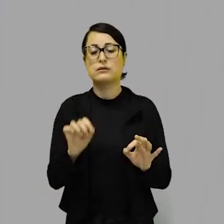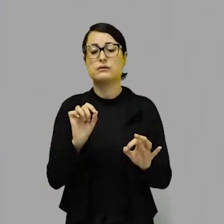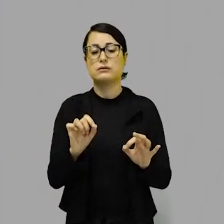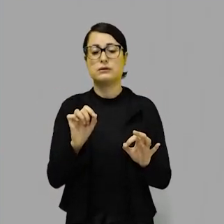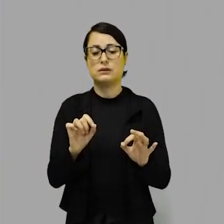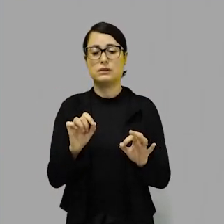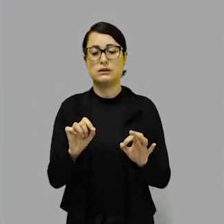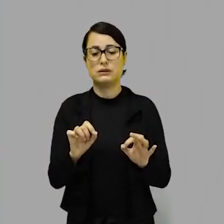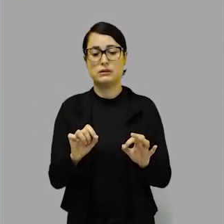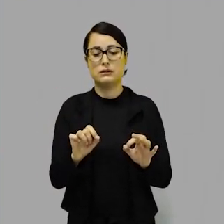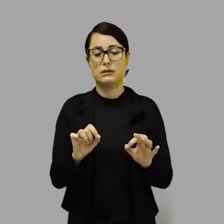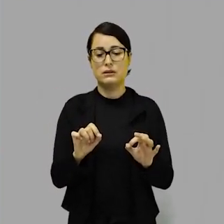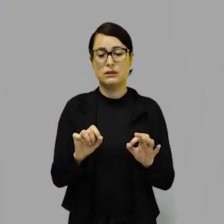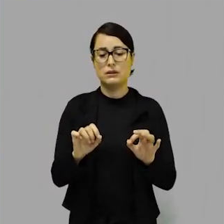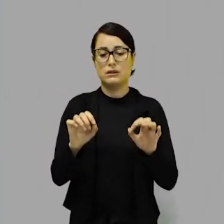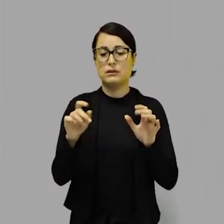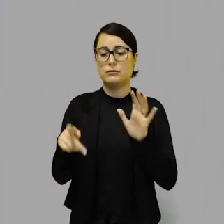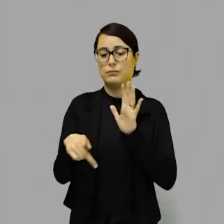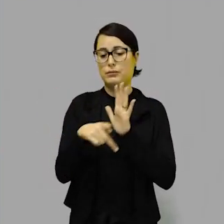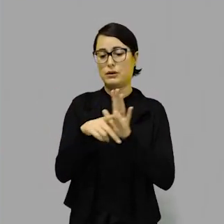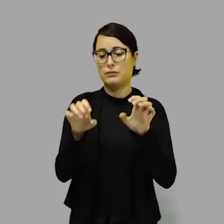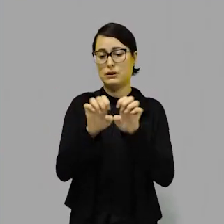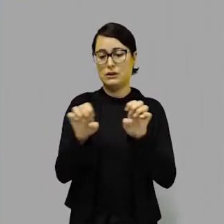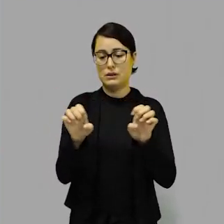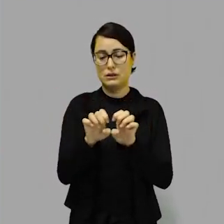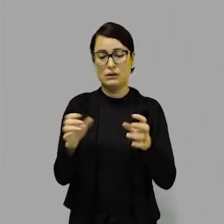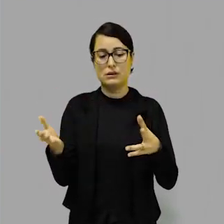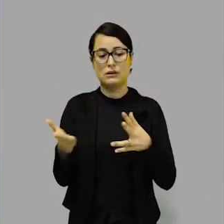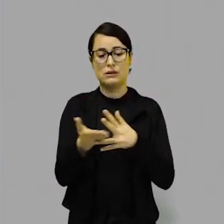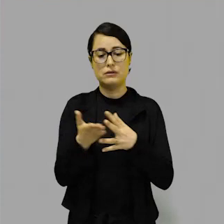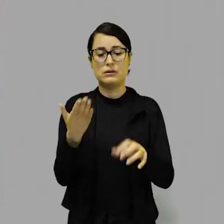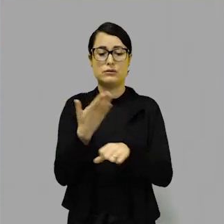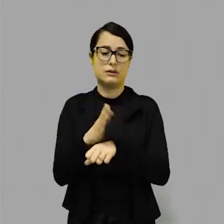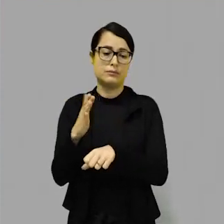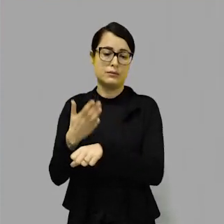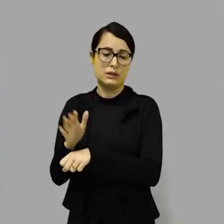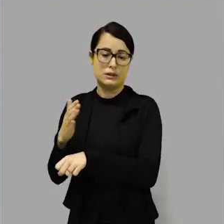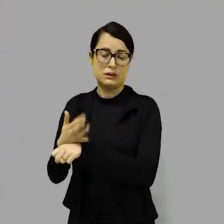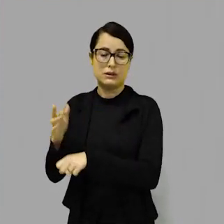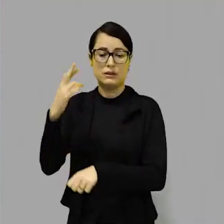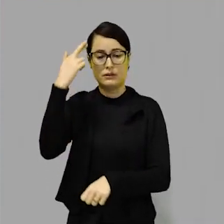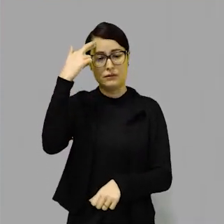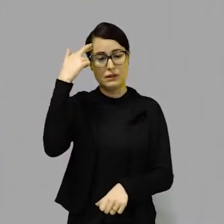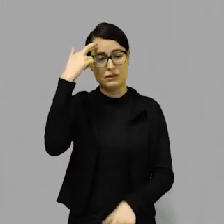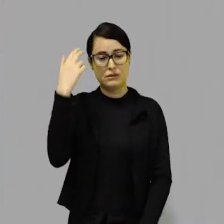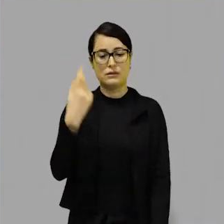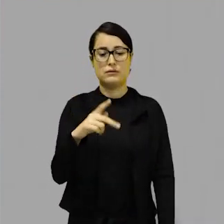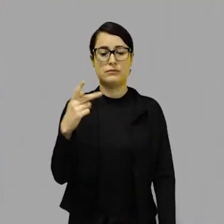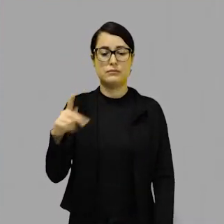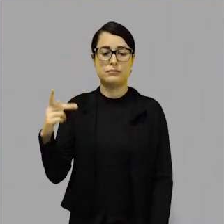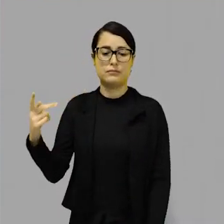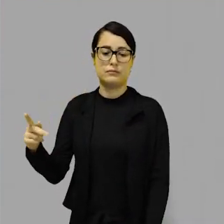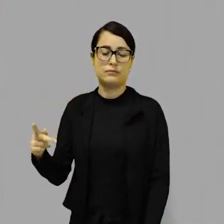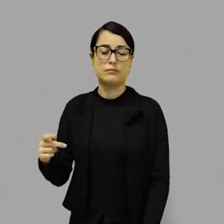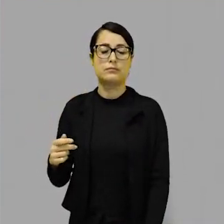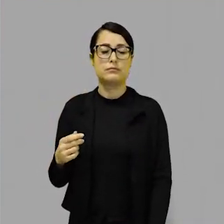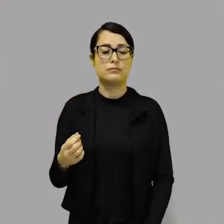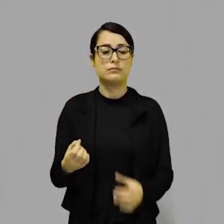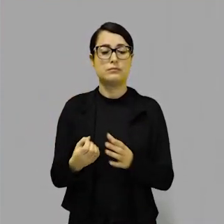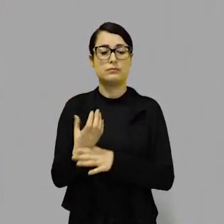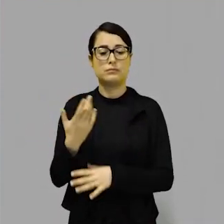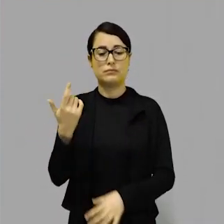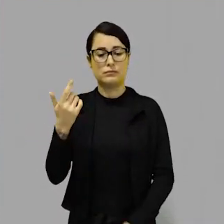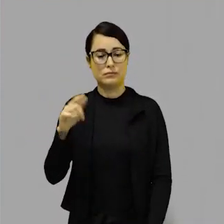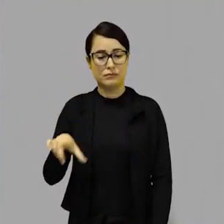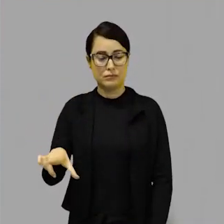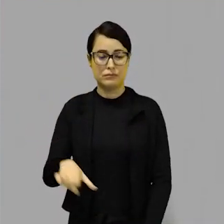revalidam as próprias estruturas através das práticas e das reflexões que o indivíduo tem sobre as